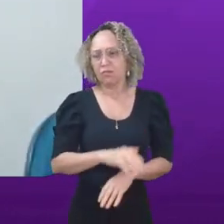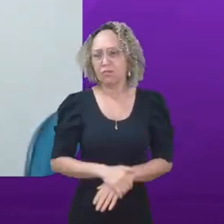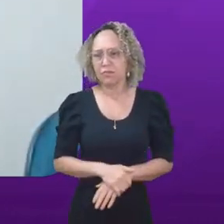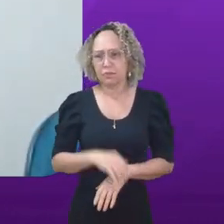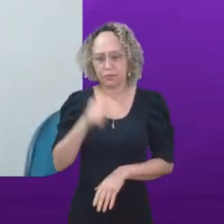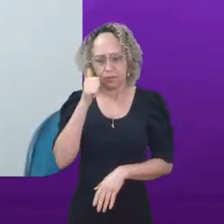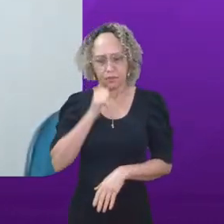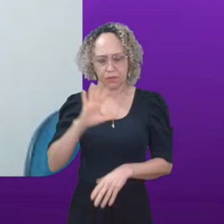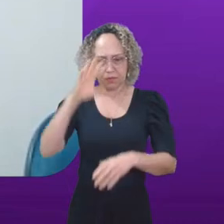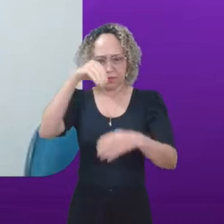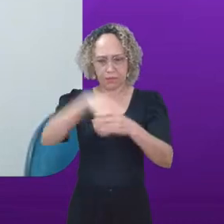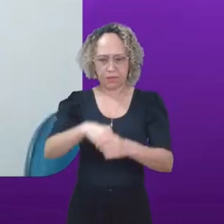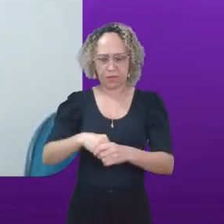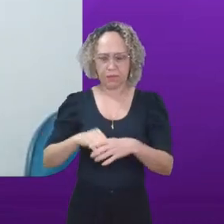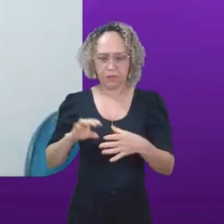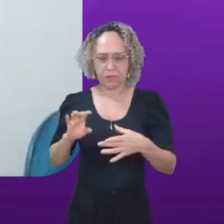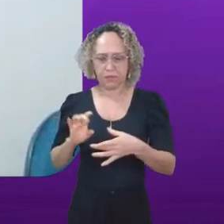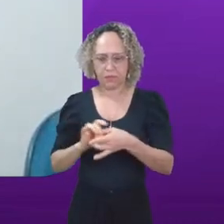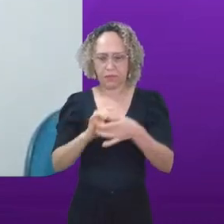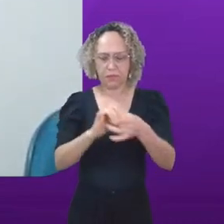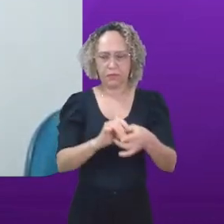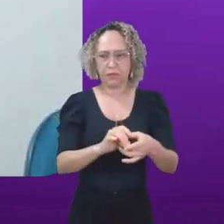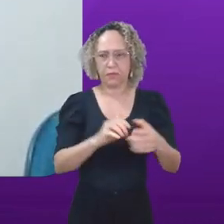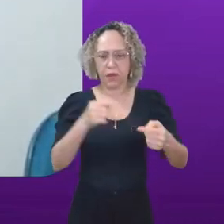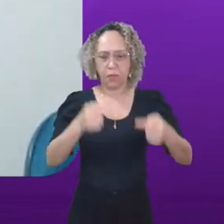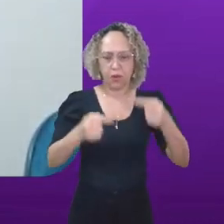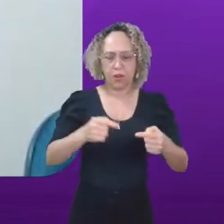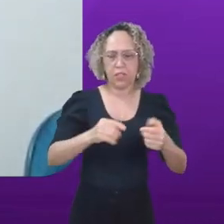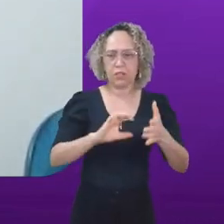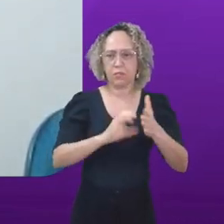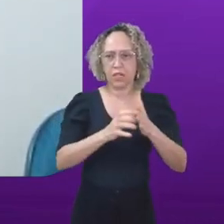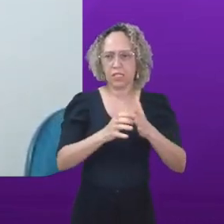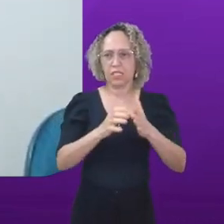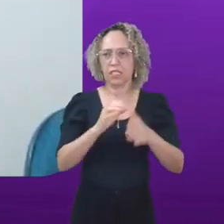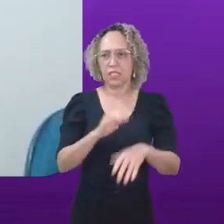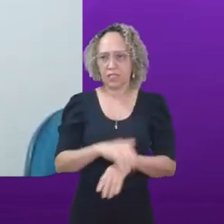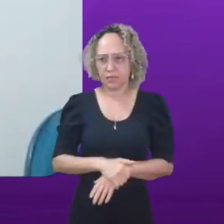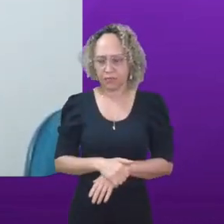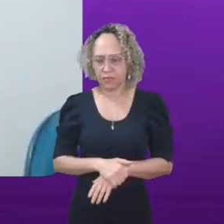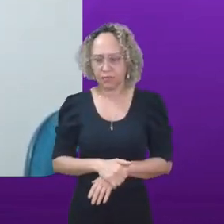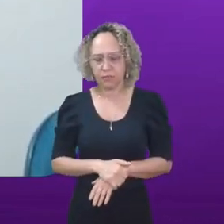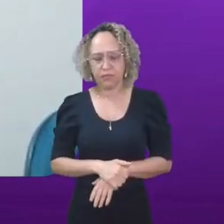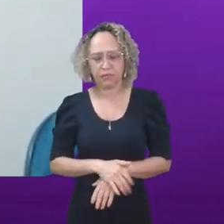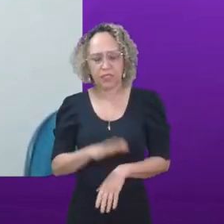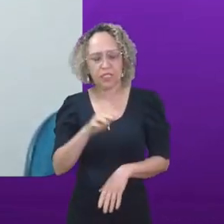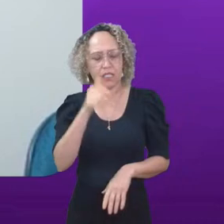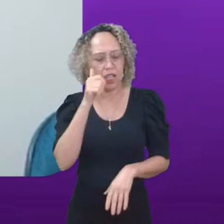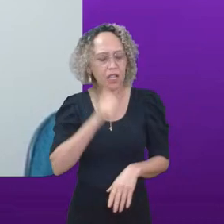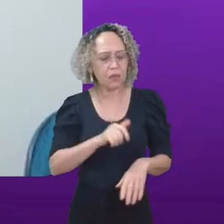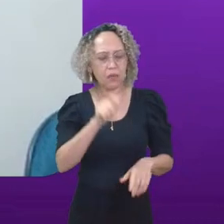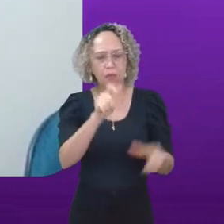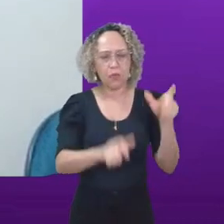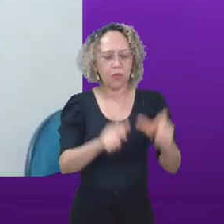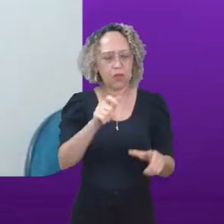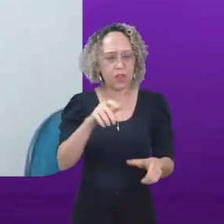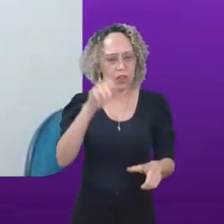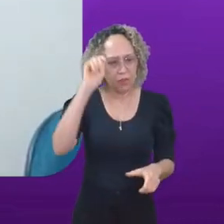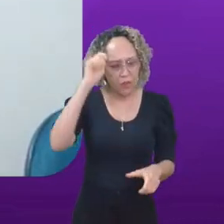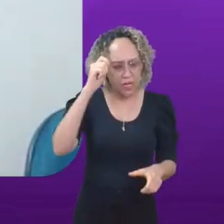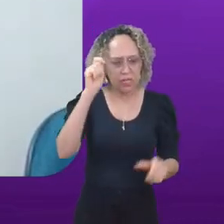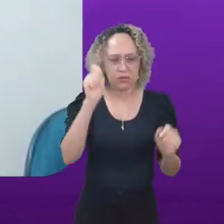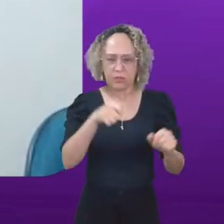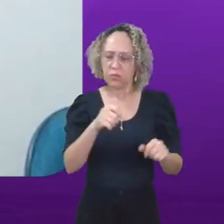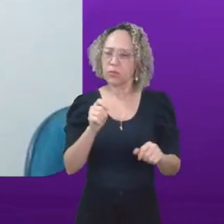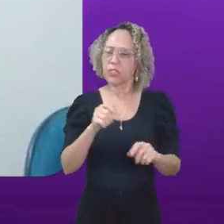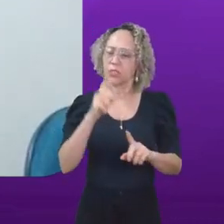político, nesse contexto partidário, né, ser mais ouvida, né, ter mais espaço de voz, de